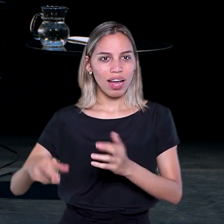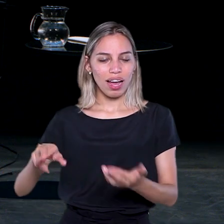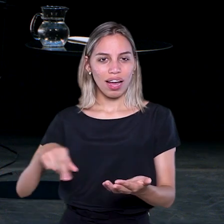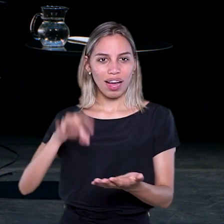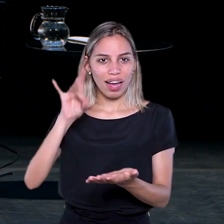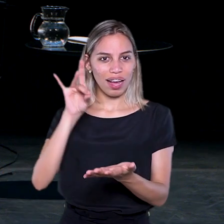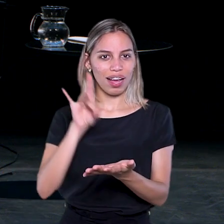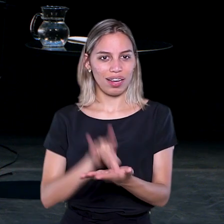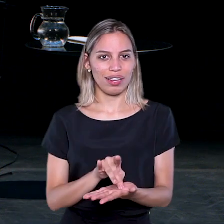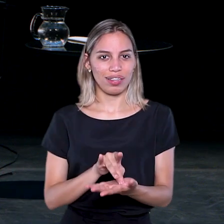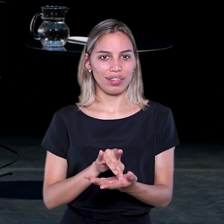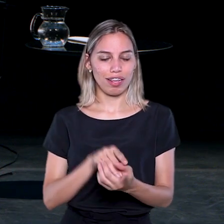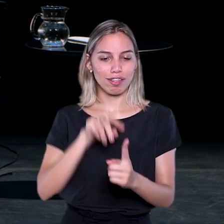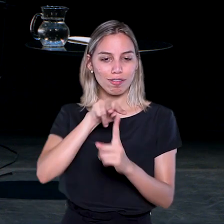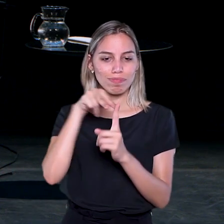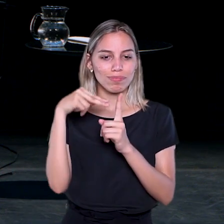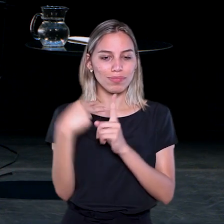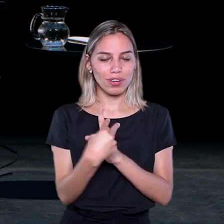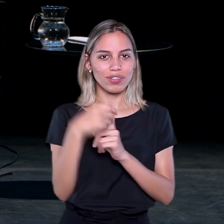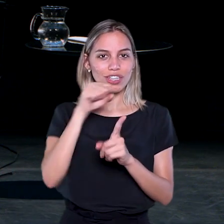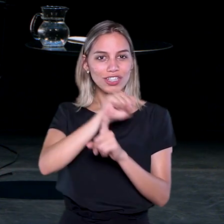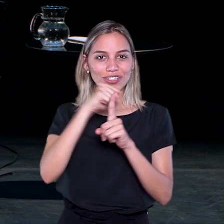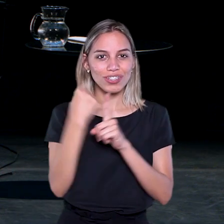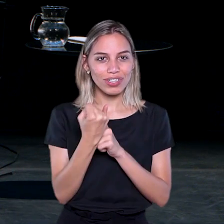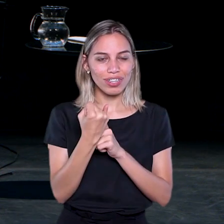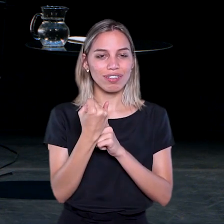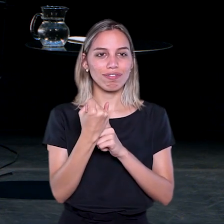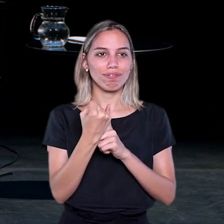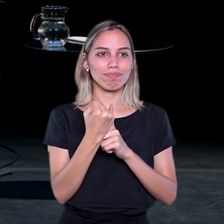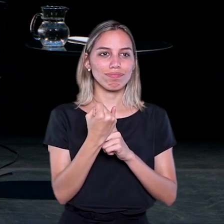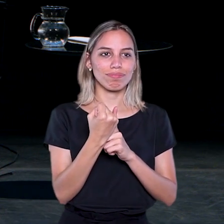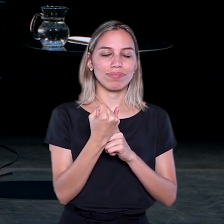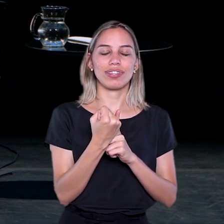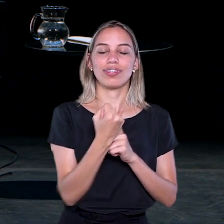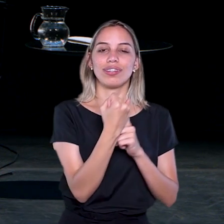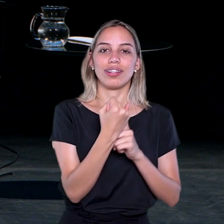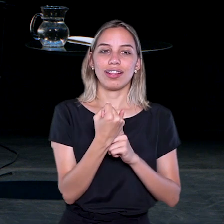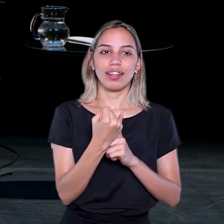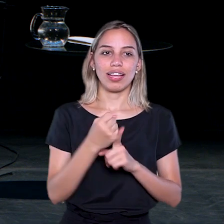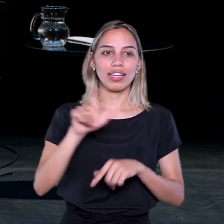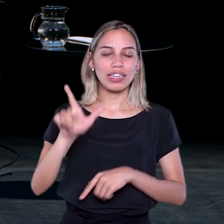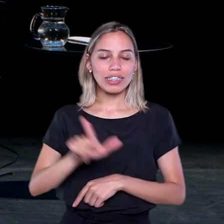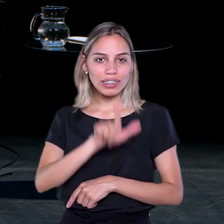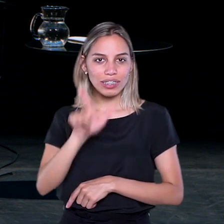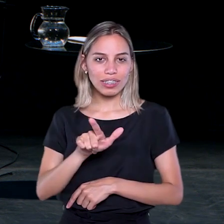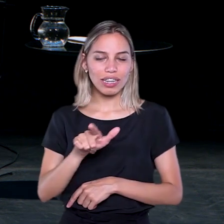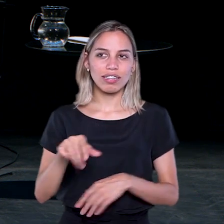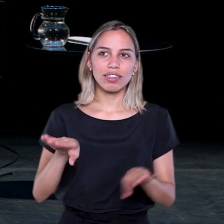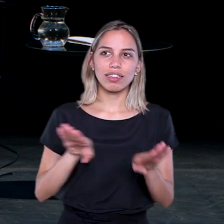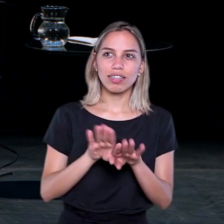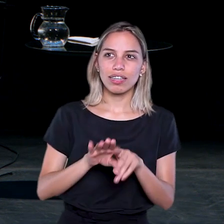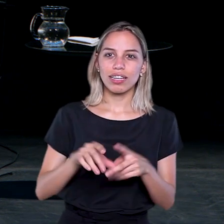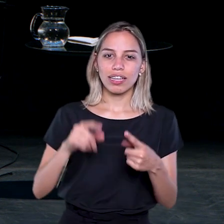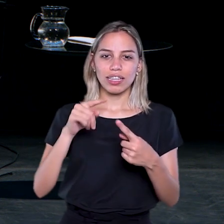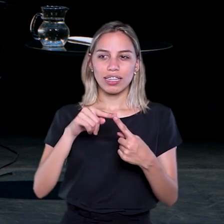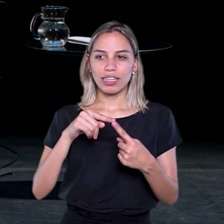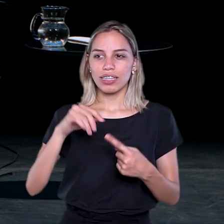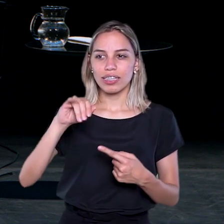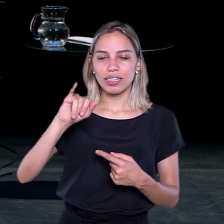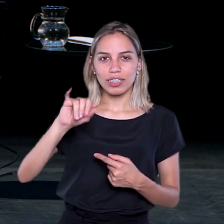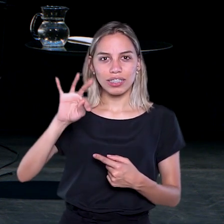de vista sociológico, ideológico, literário. O Itamar Vieira Júnior, Jefferson